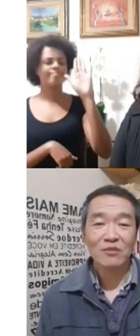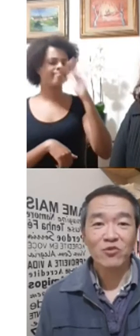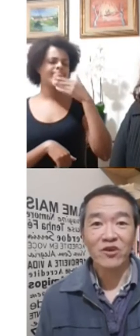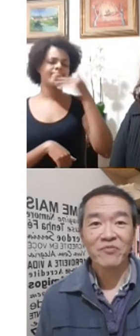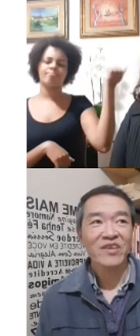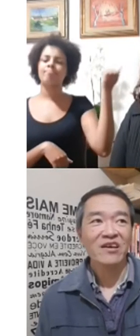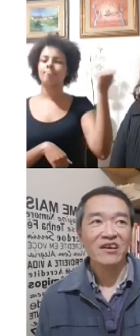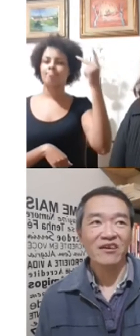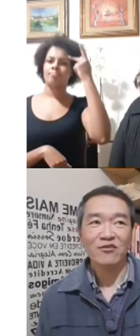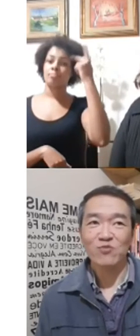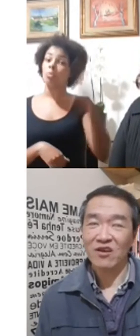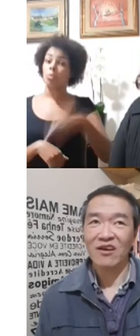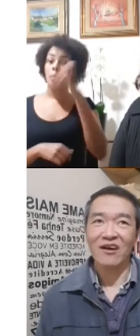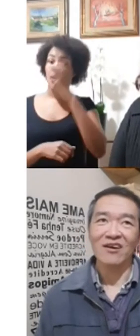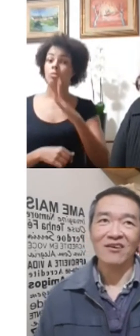tem coisa boa.